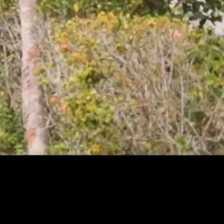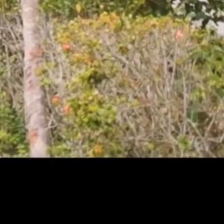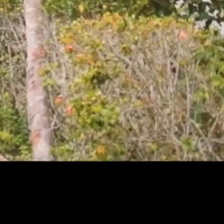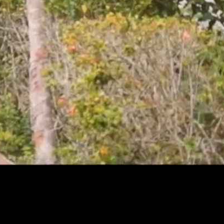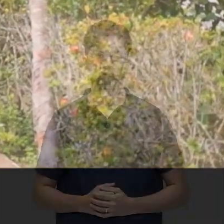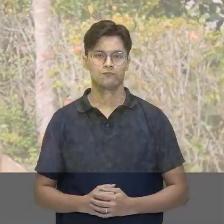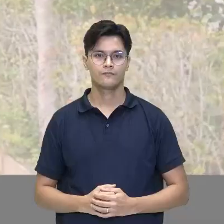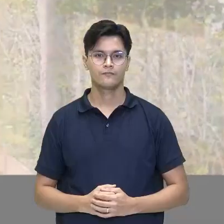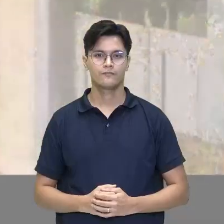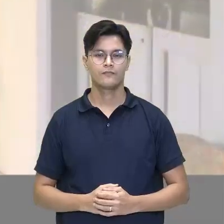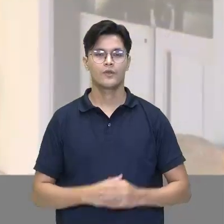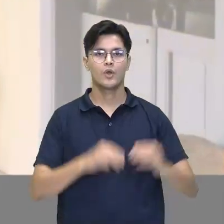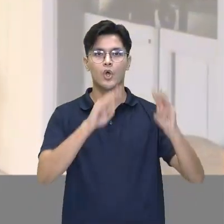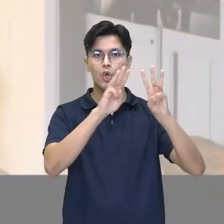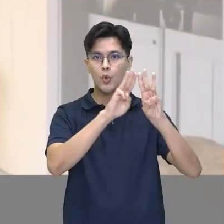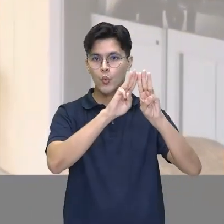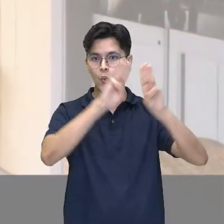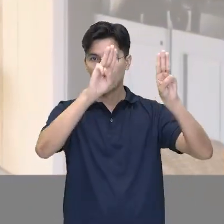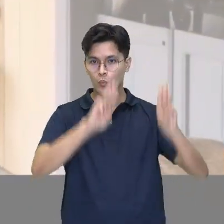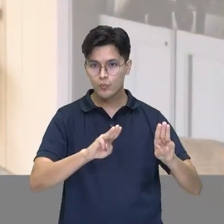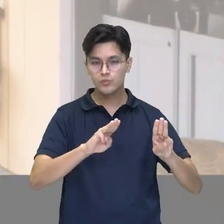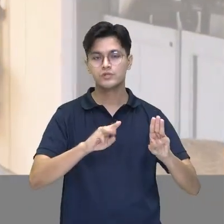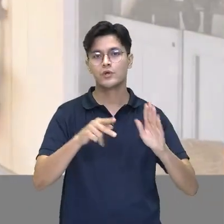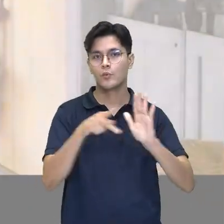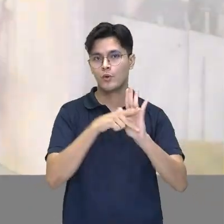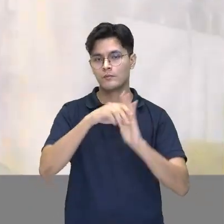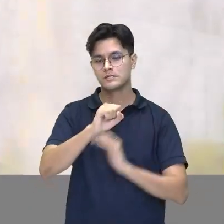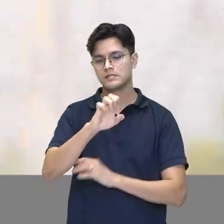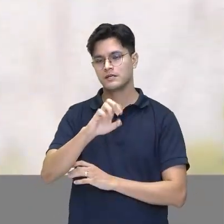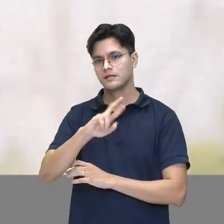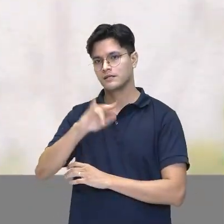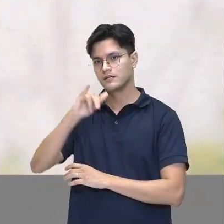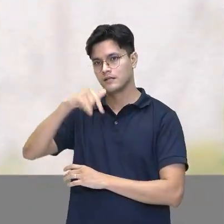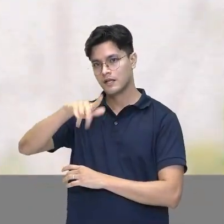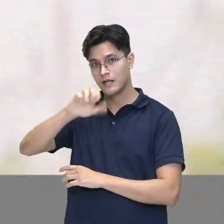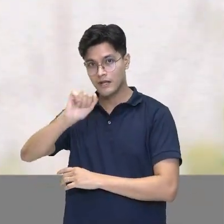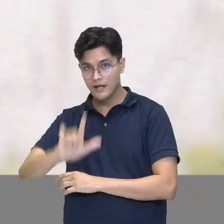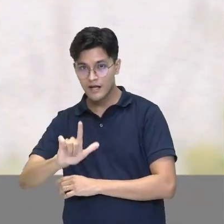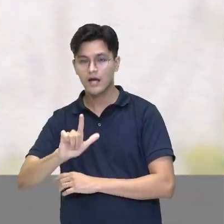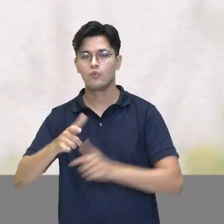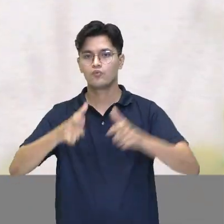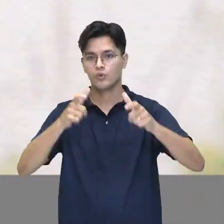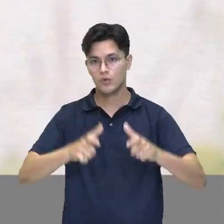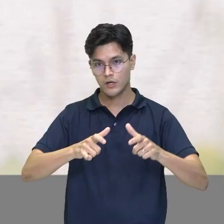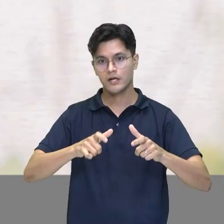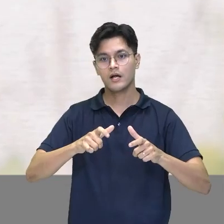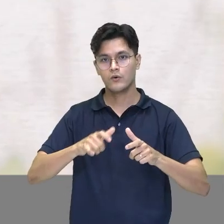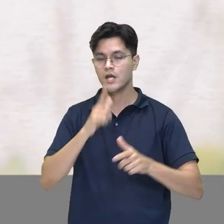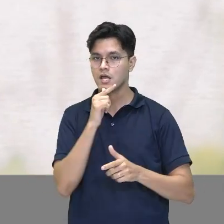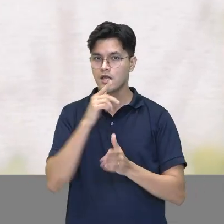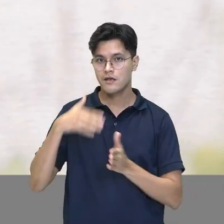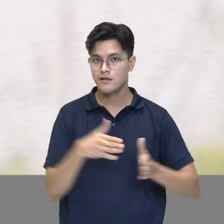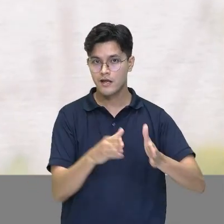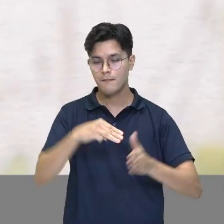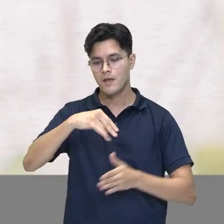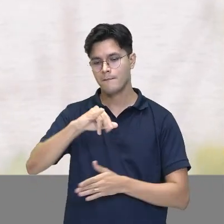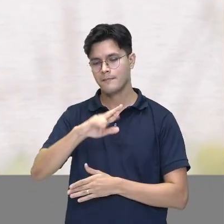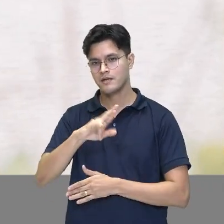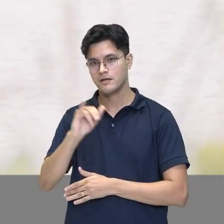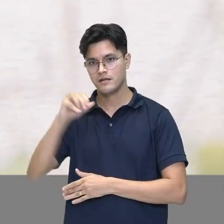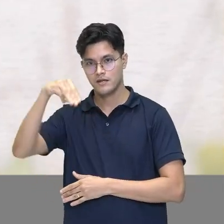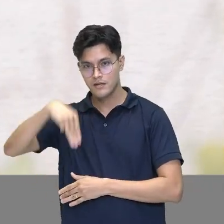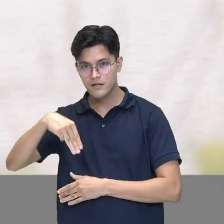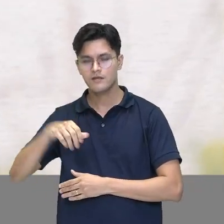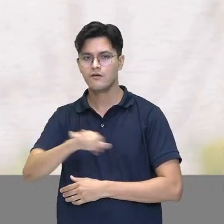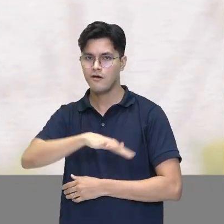O Museu do Seringal, Vila Paraíso, está localizado no Igarapé-Mirim, margem esquerda do Rio Negro, em uma área